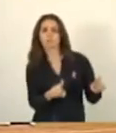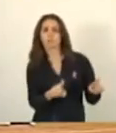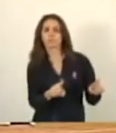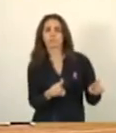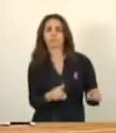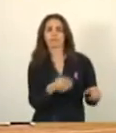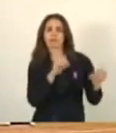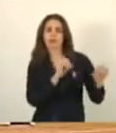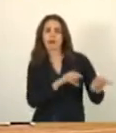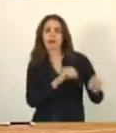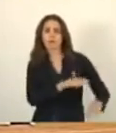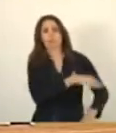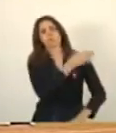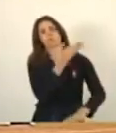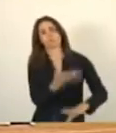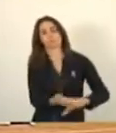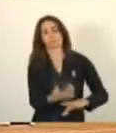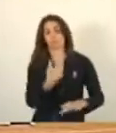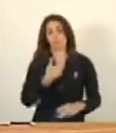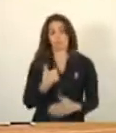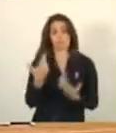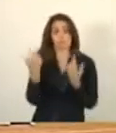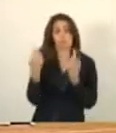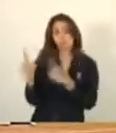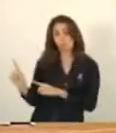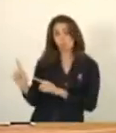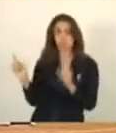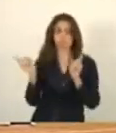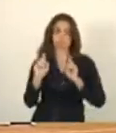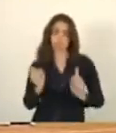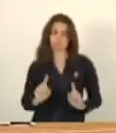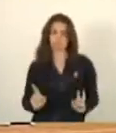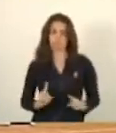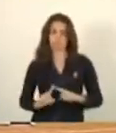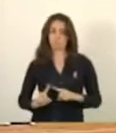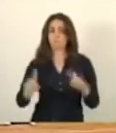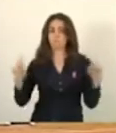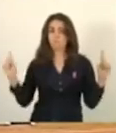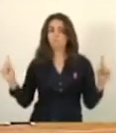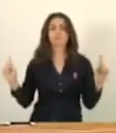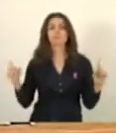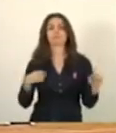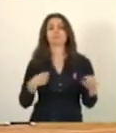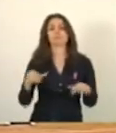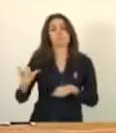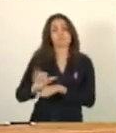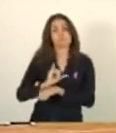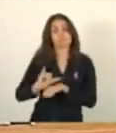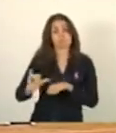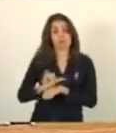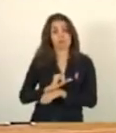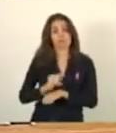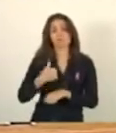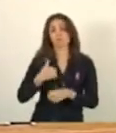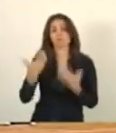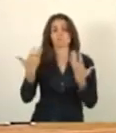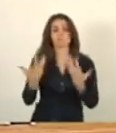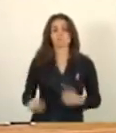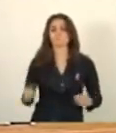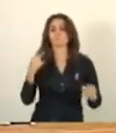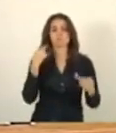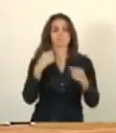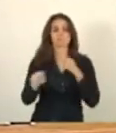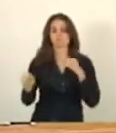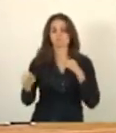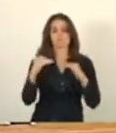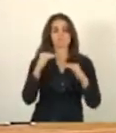integral. Jamais fui contra, mas sempre contra a forma com que isso começou